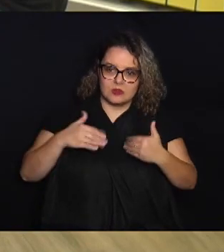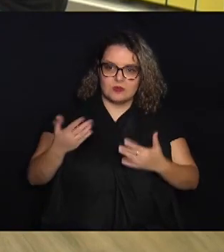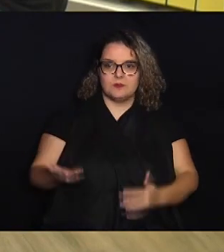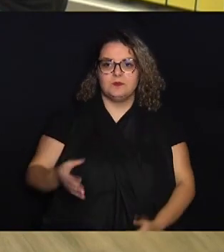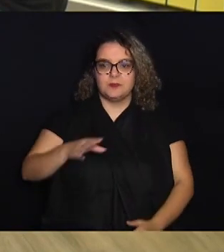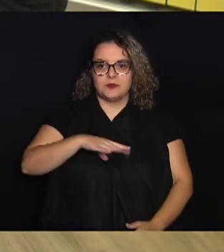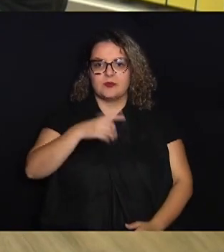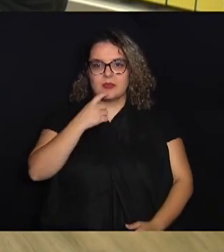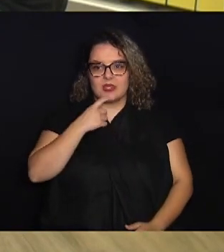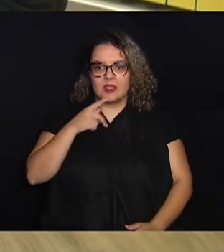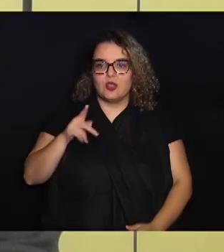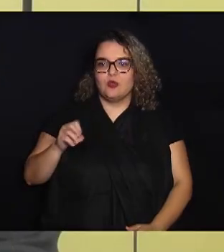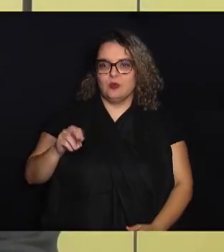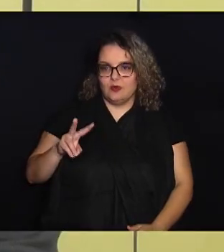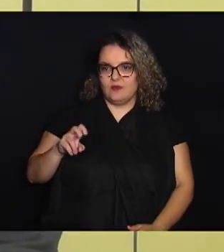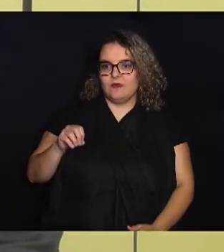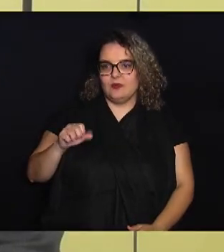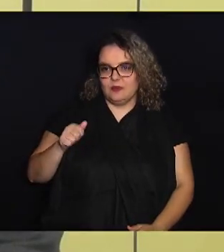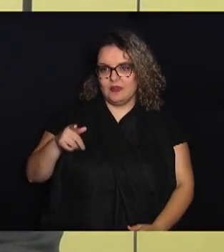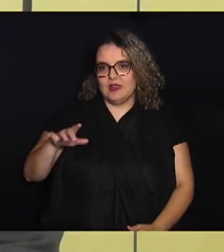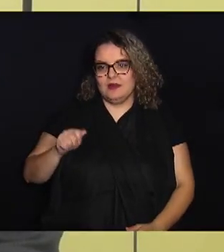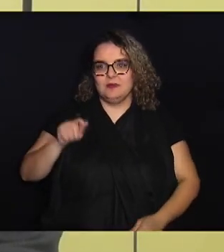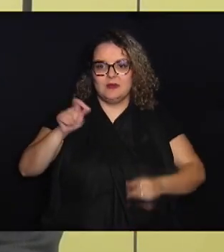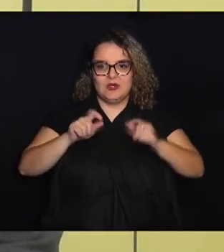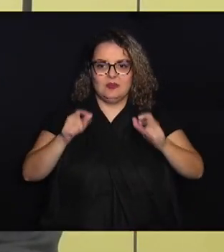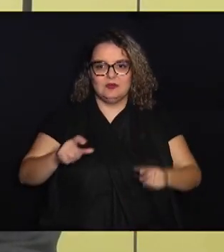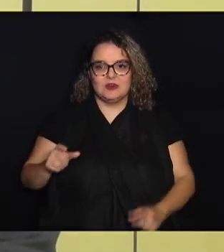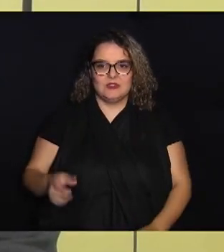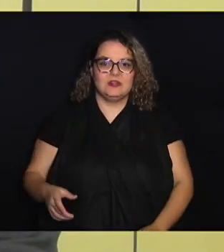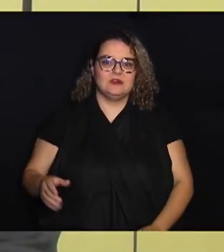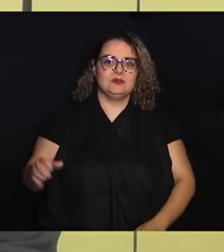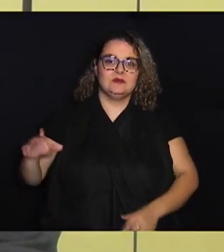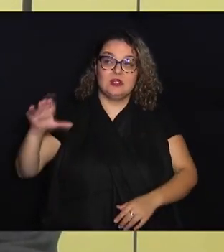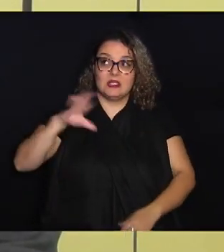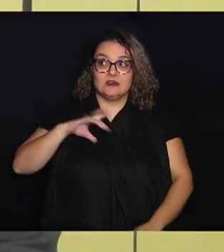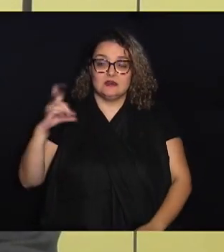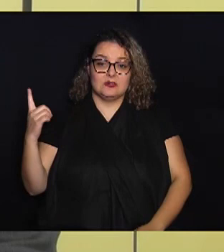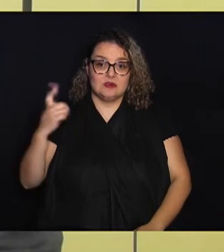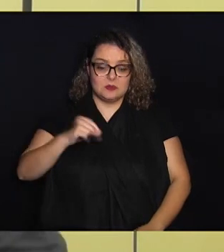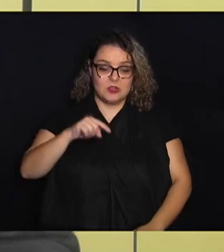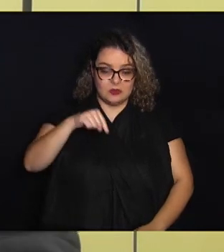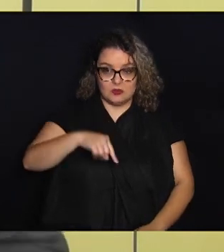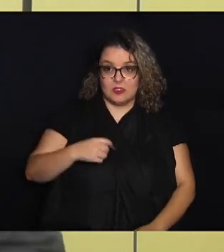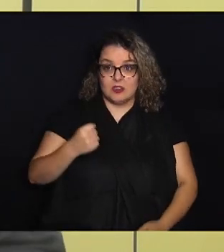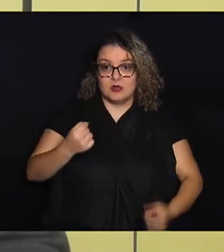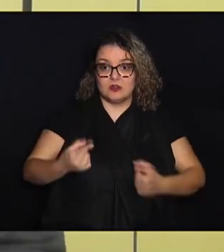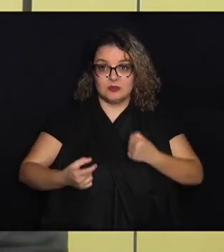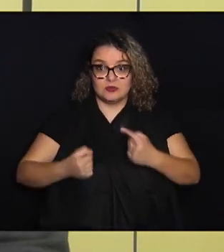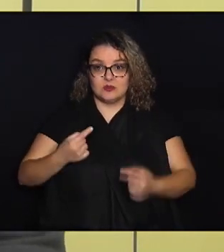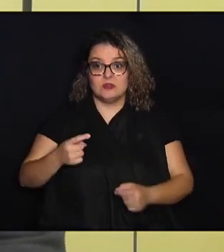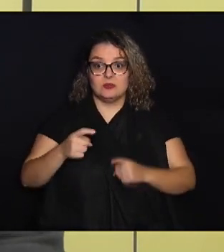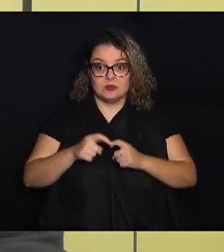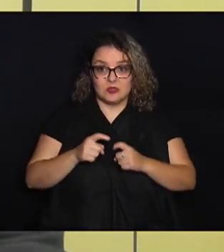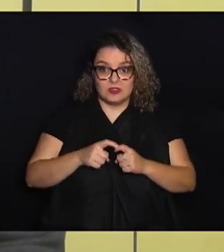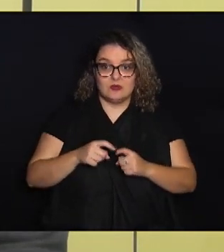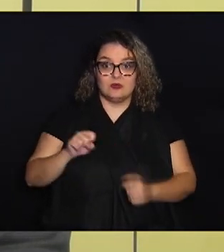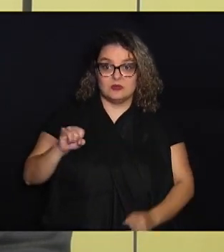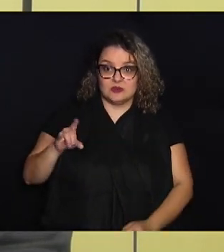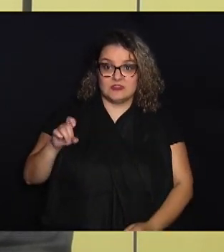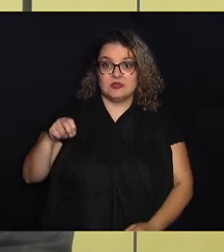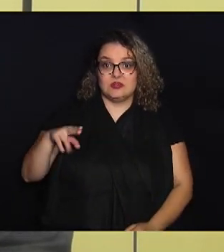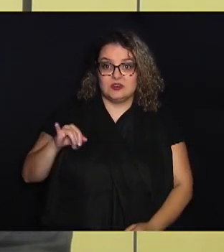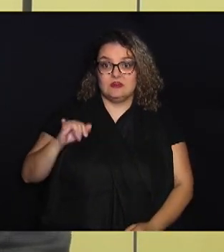Campinas, ela é povoada por pessoas que saíram de suas cidades, vieram para cá. A gente tem alguns médicos, né? O Sidney já falou